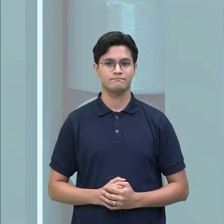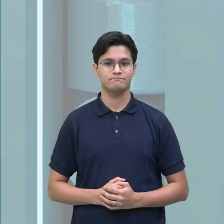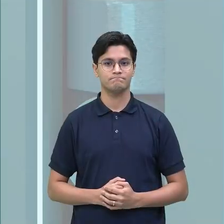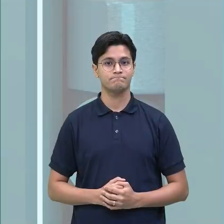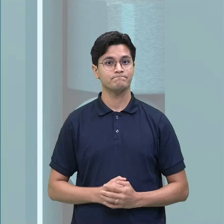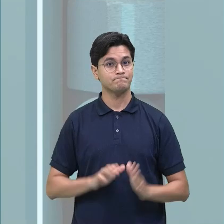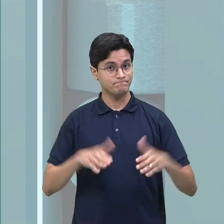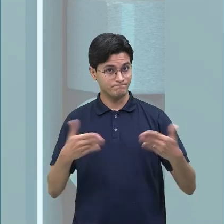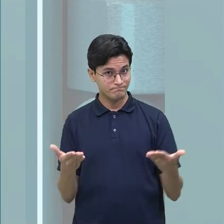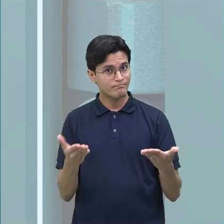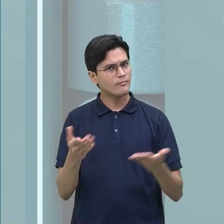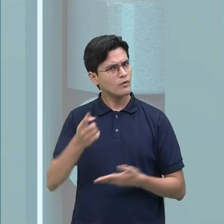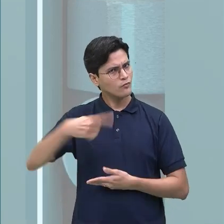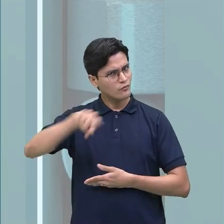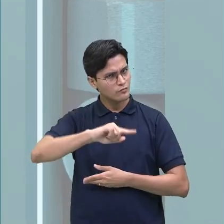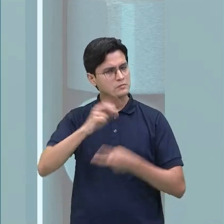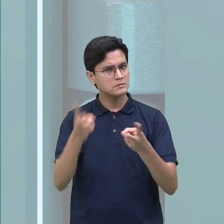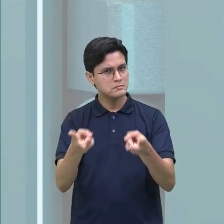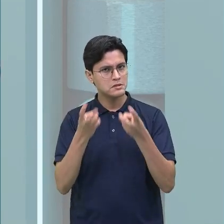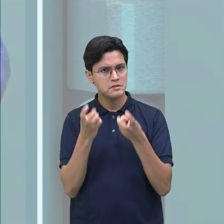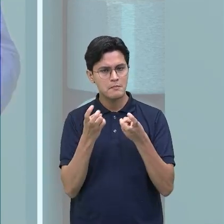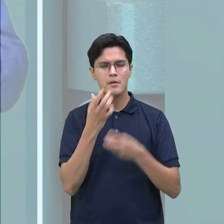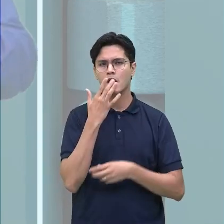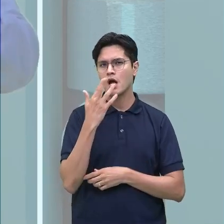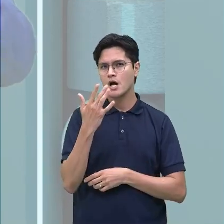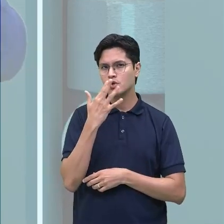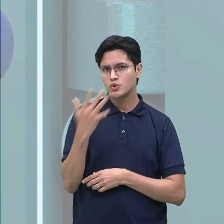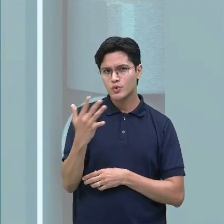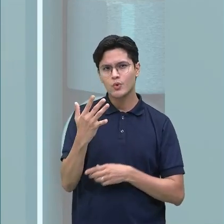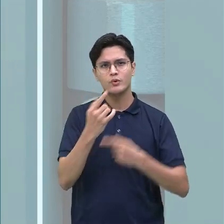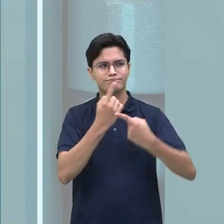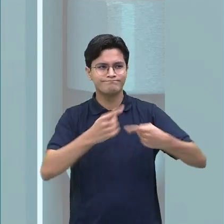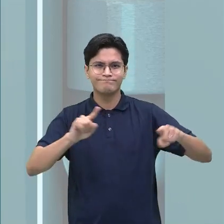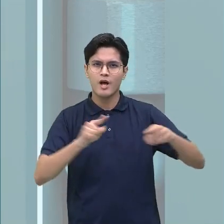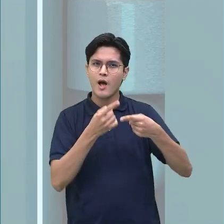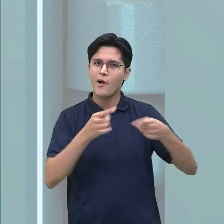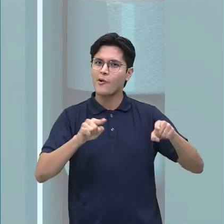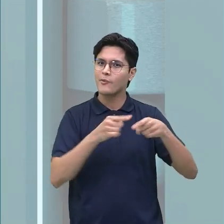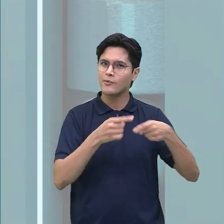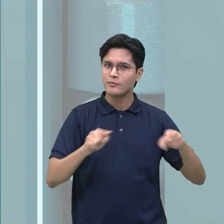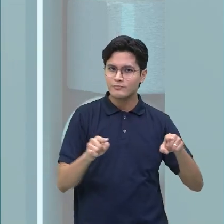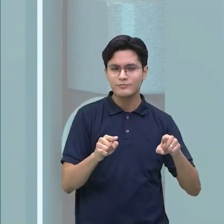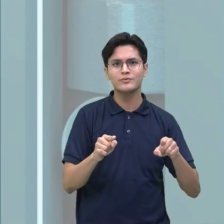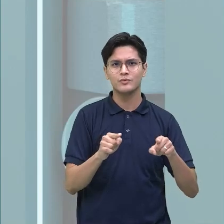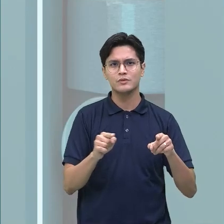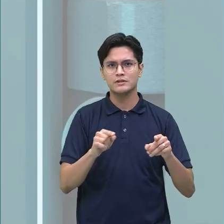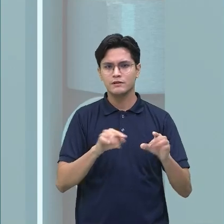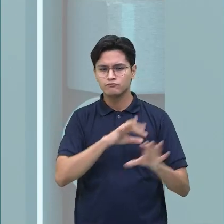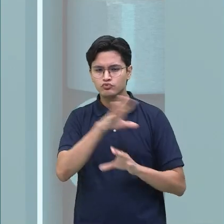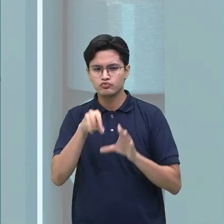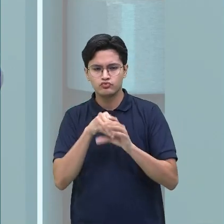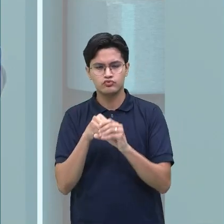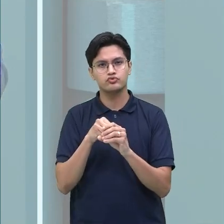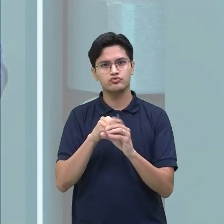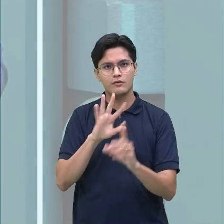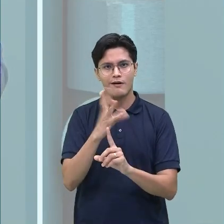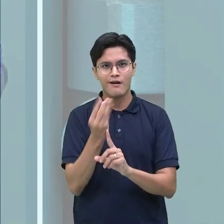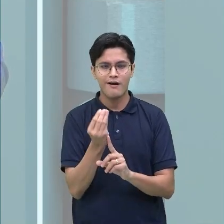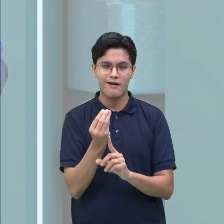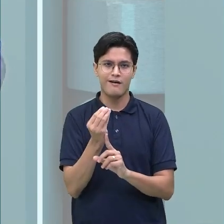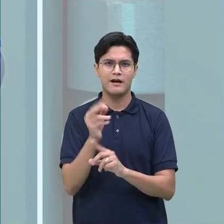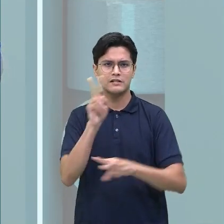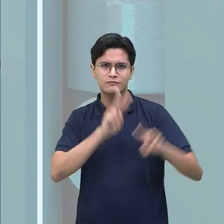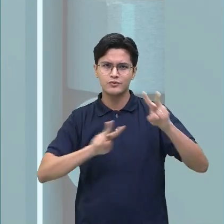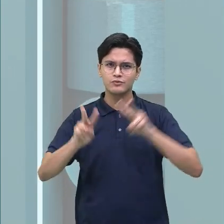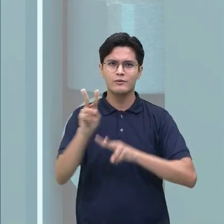Vocês perceberam como as cores, a música, ela vai criando toda essa arte visual e é agradável de se ver e de se